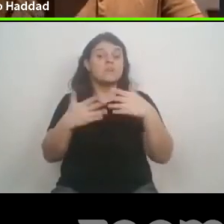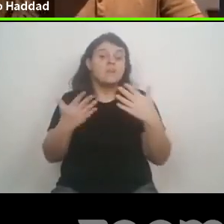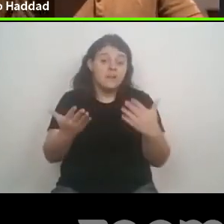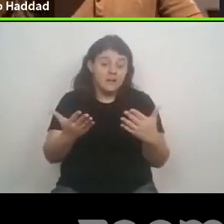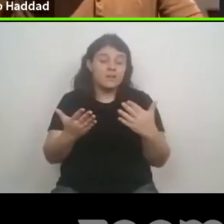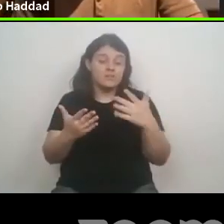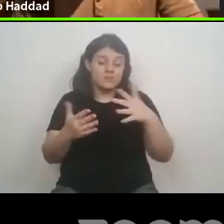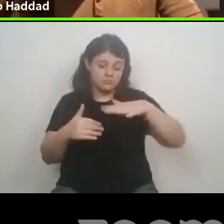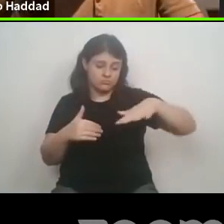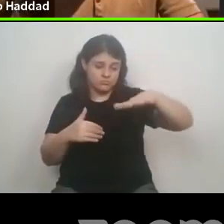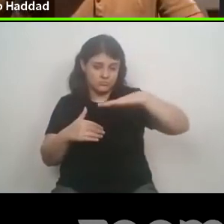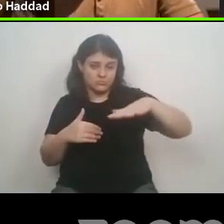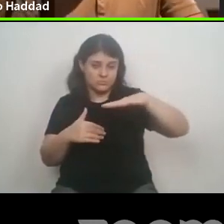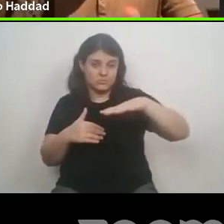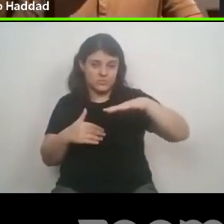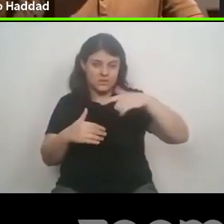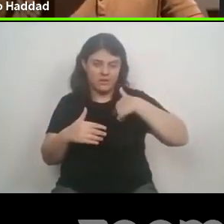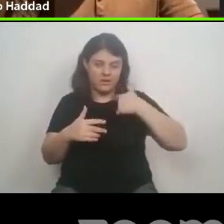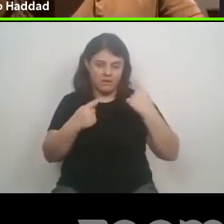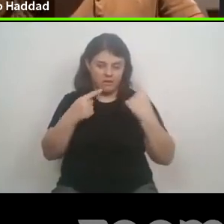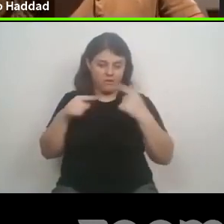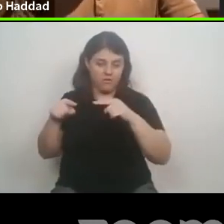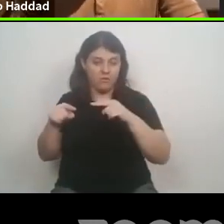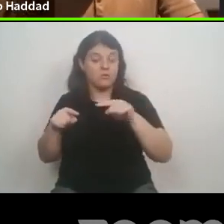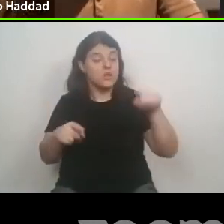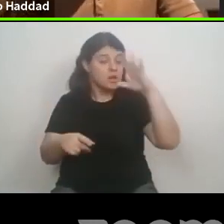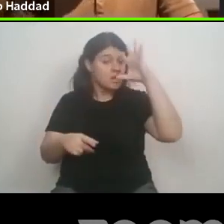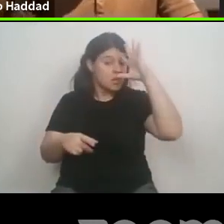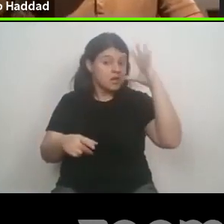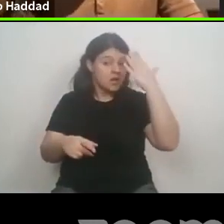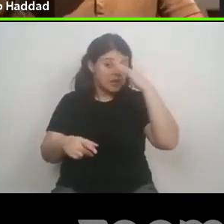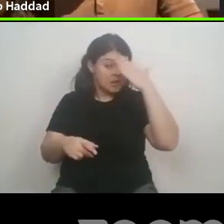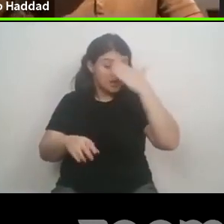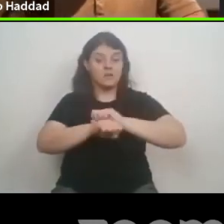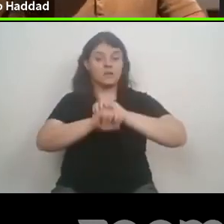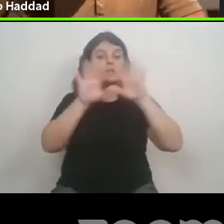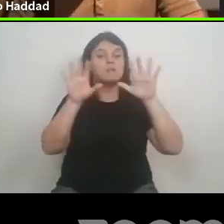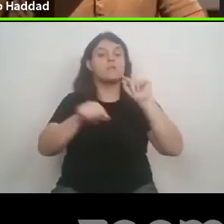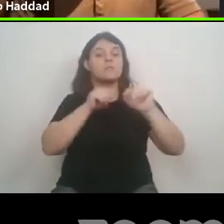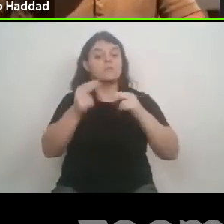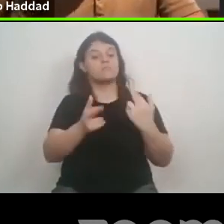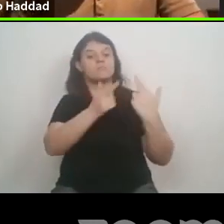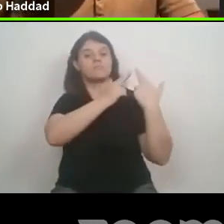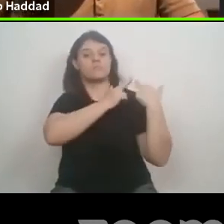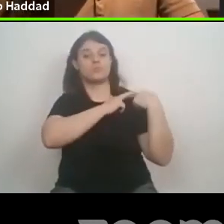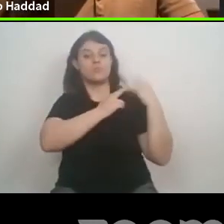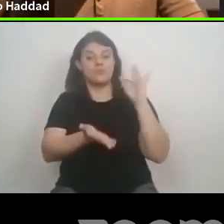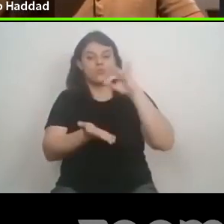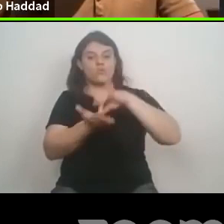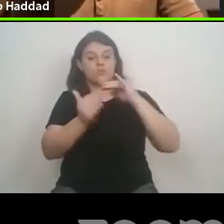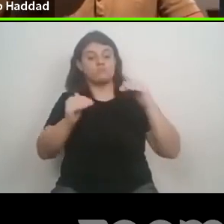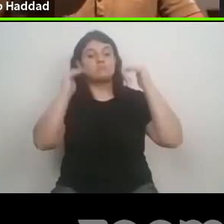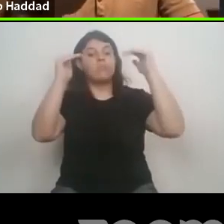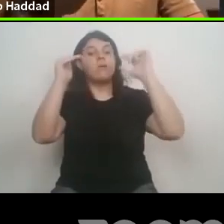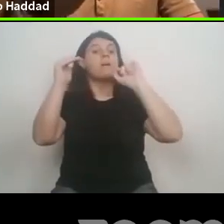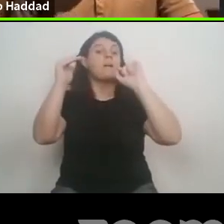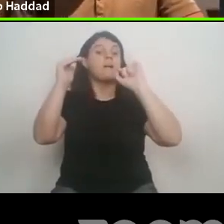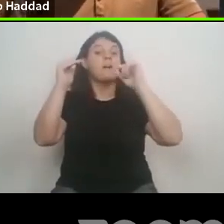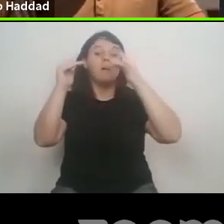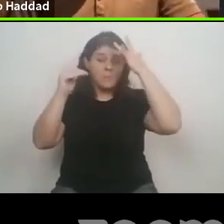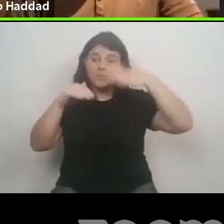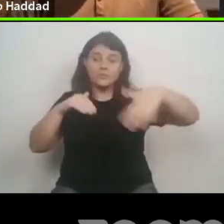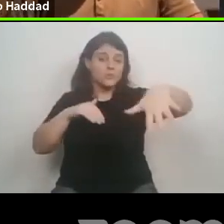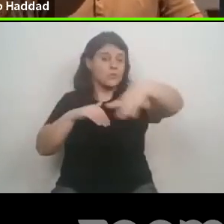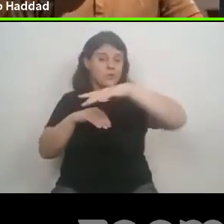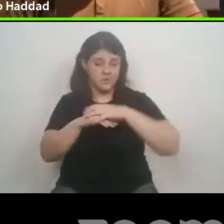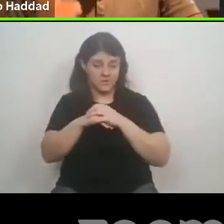desses setores golpistas compreenderem o papel do verdadeiro soberano, que é o povo. Então, na